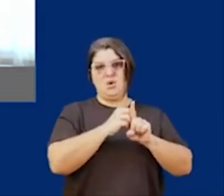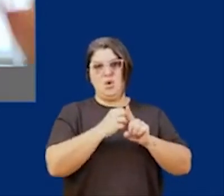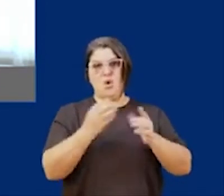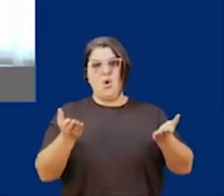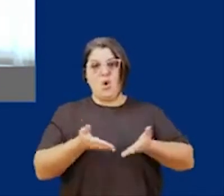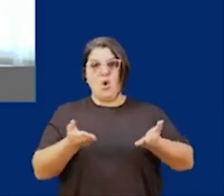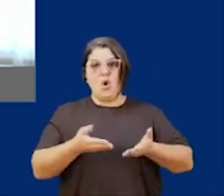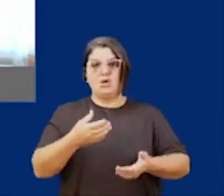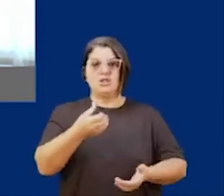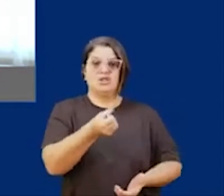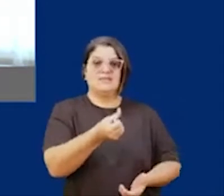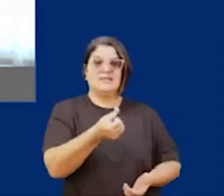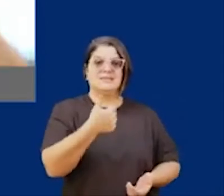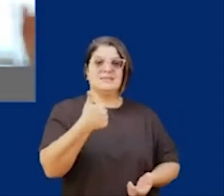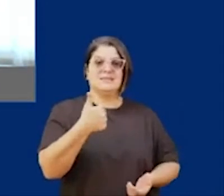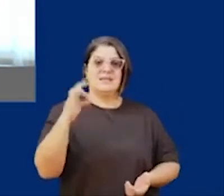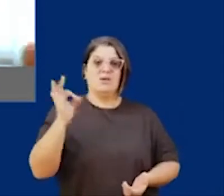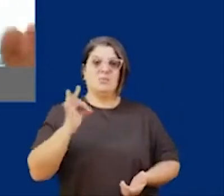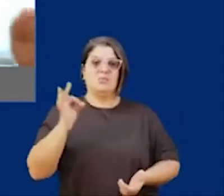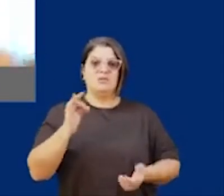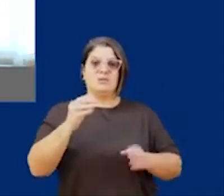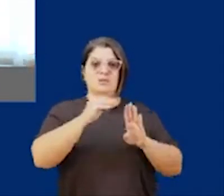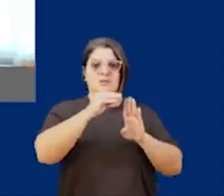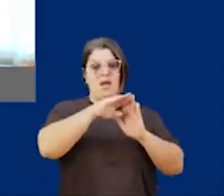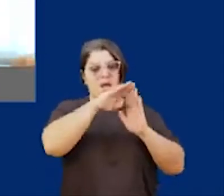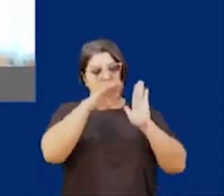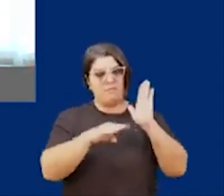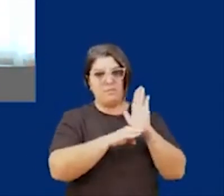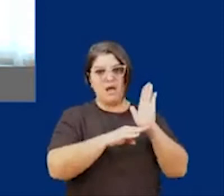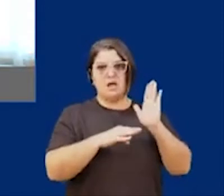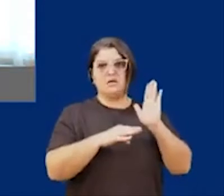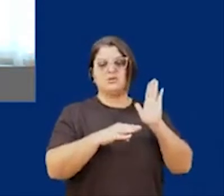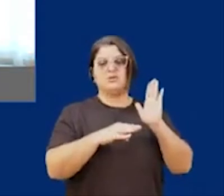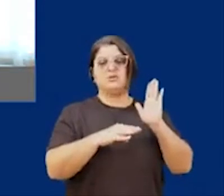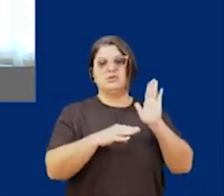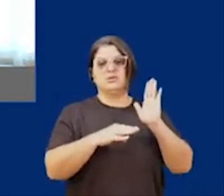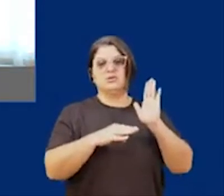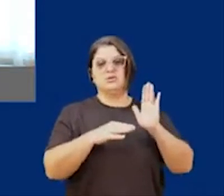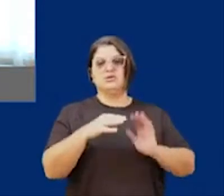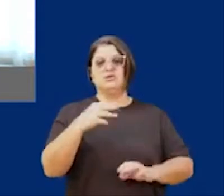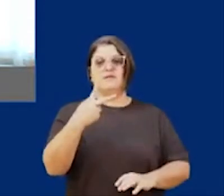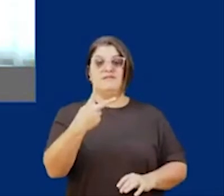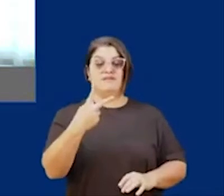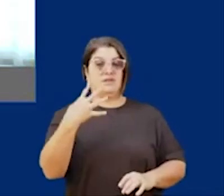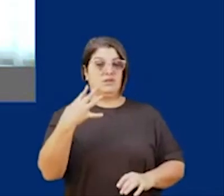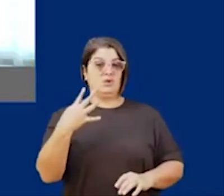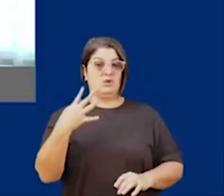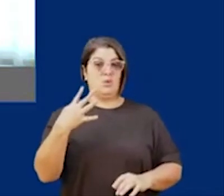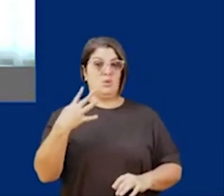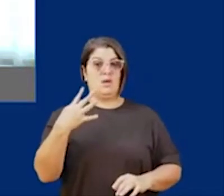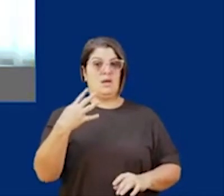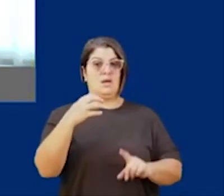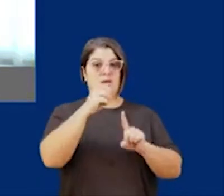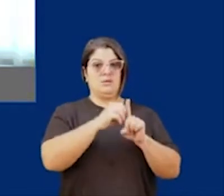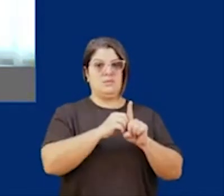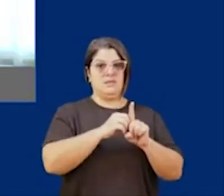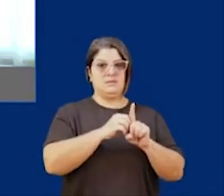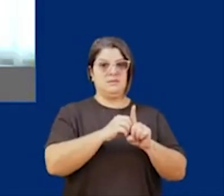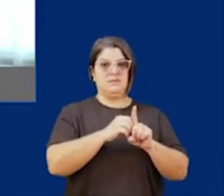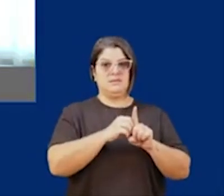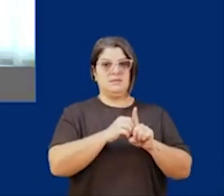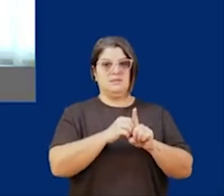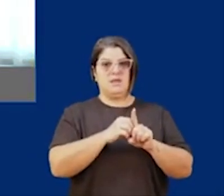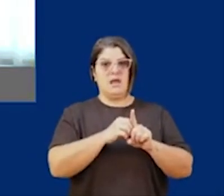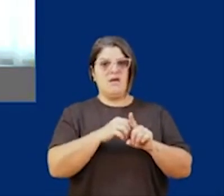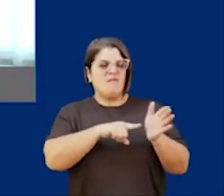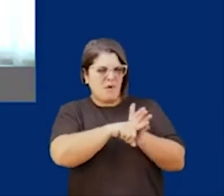61% das crianças menores de 24, mas aí tá pegando todo mundo, criança pequenininha, criança mais velha, eu não sei se eu vou ter aos 24, eu vou dar uma olhada, se eu não conseguir para a